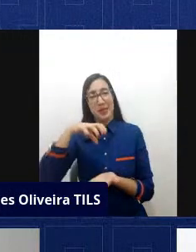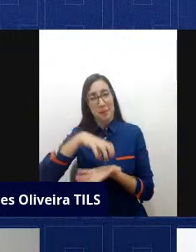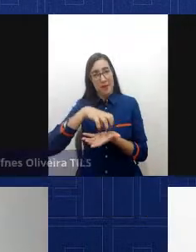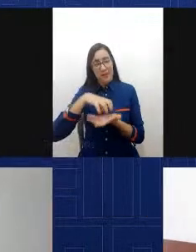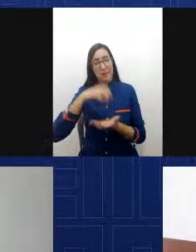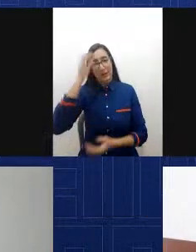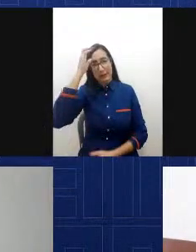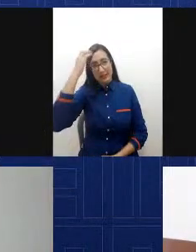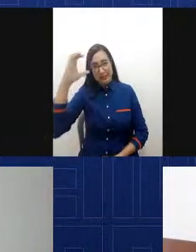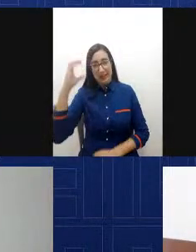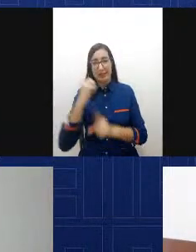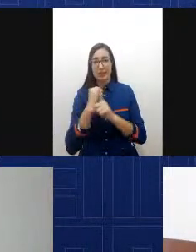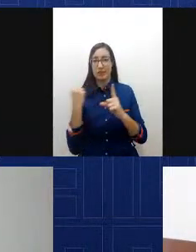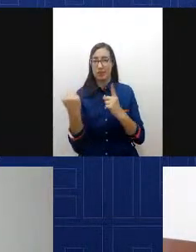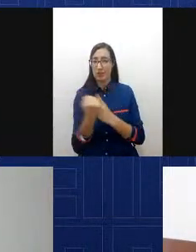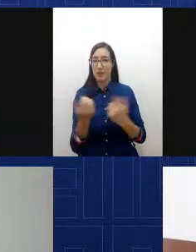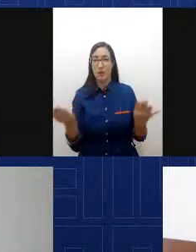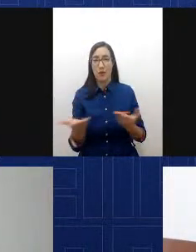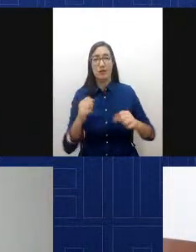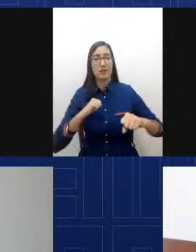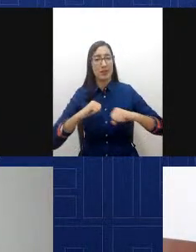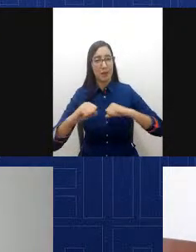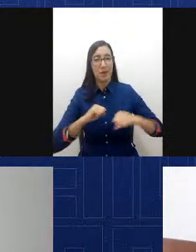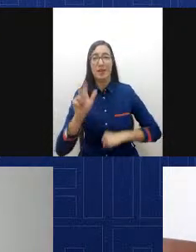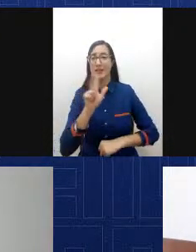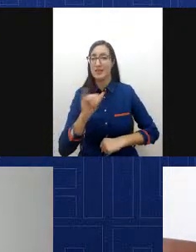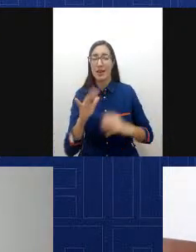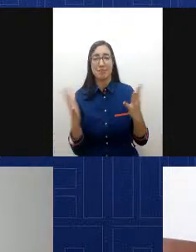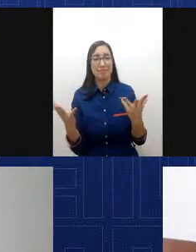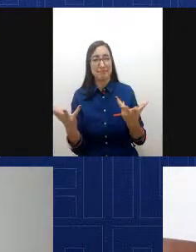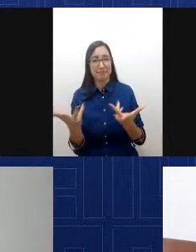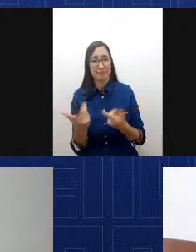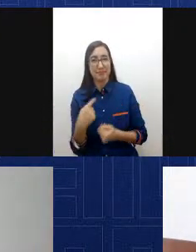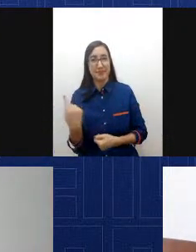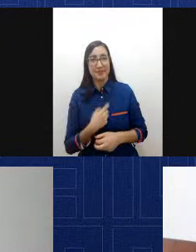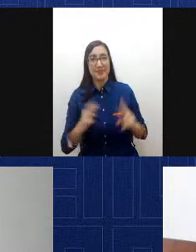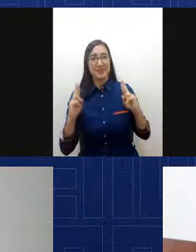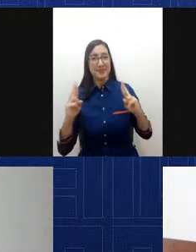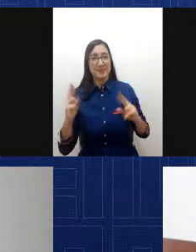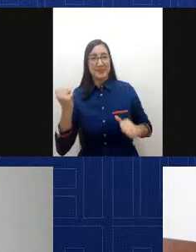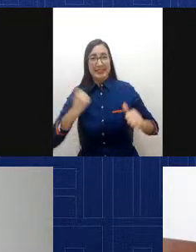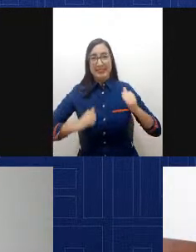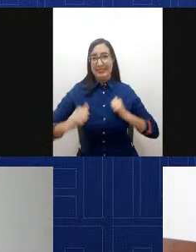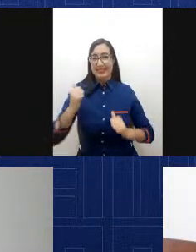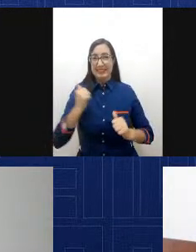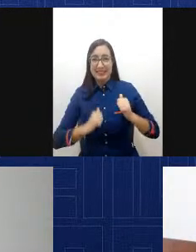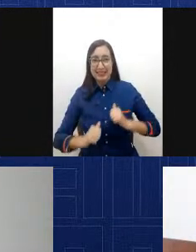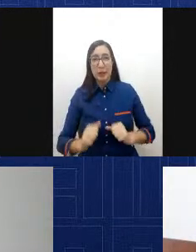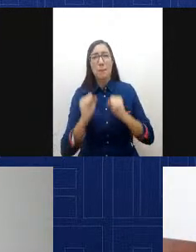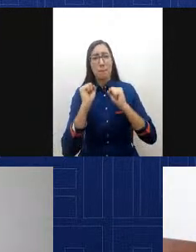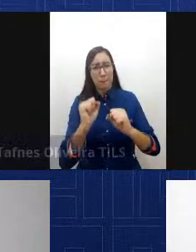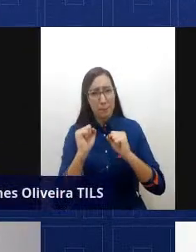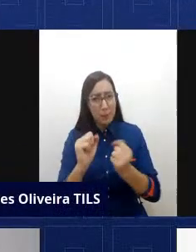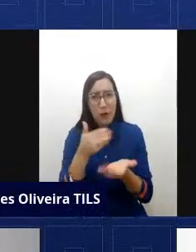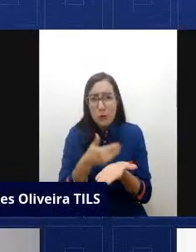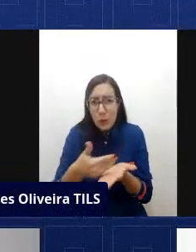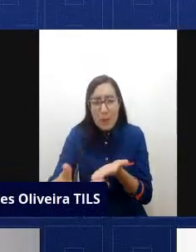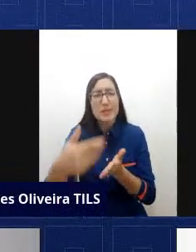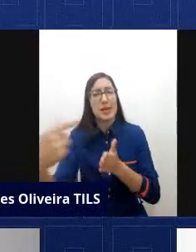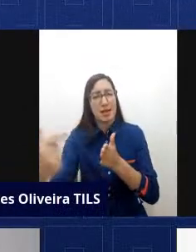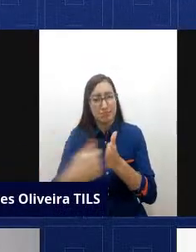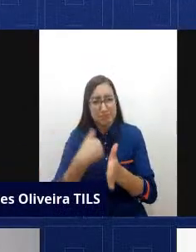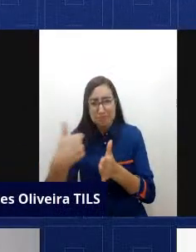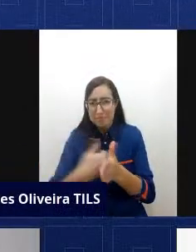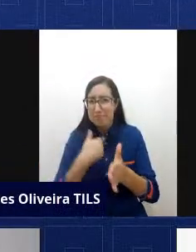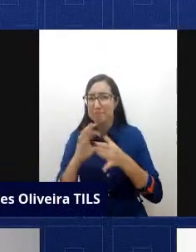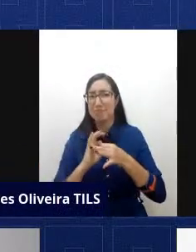debate vai ser maravilhoso, a expectativa é muito grande. A gente já vai pedindo aí para vocês mandarem perguntas no nosso chat, a gente vai